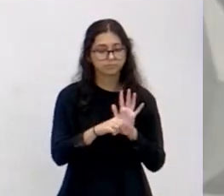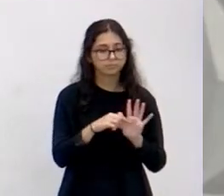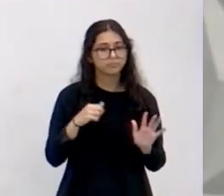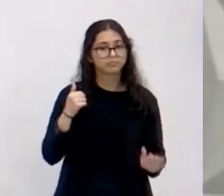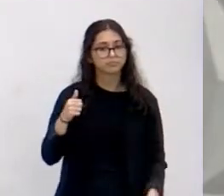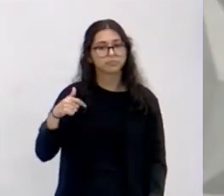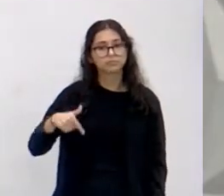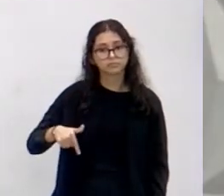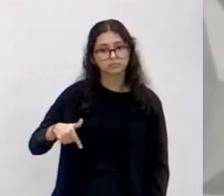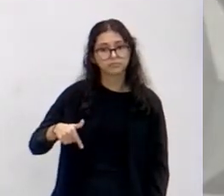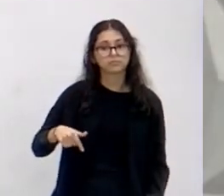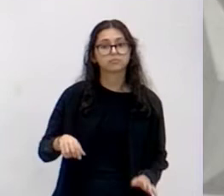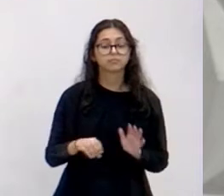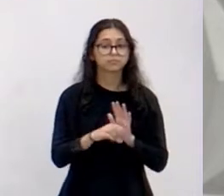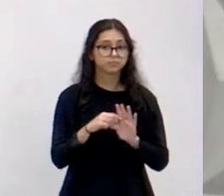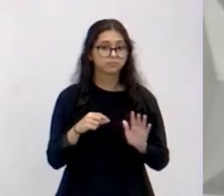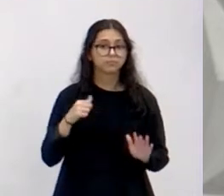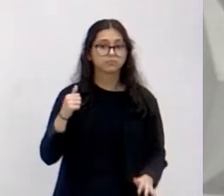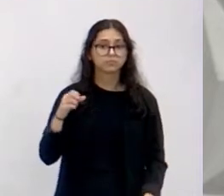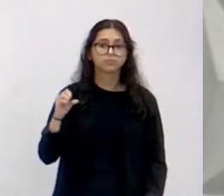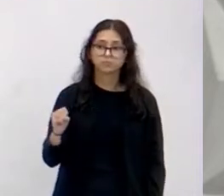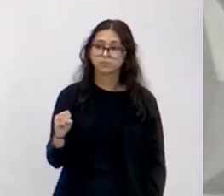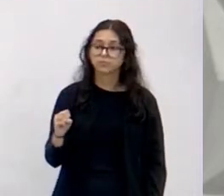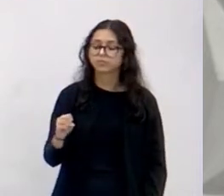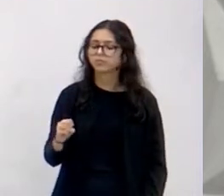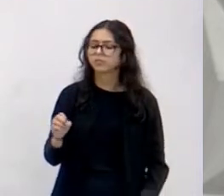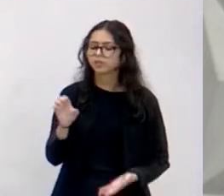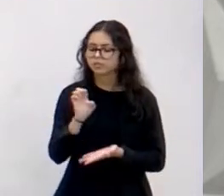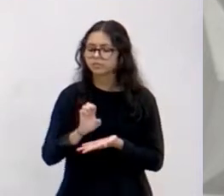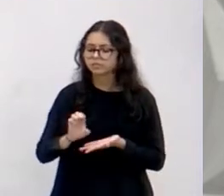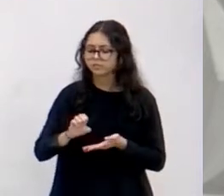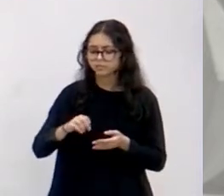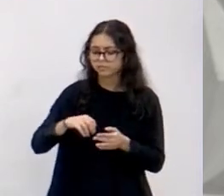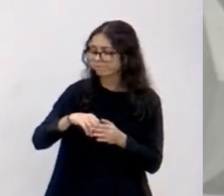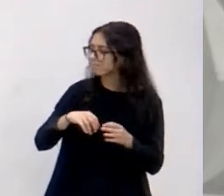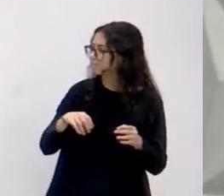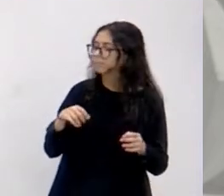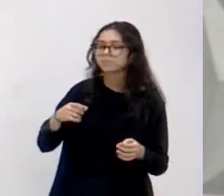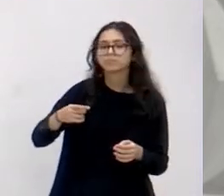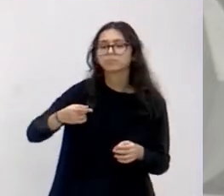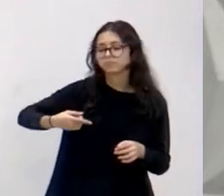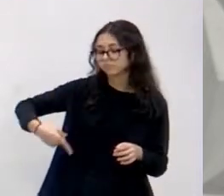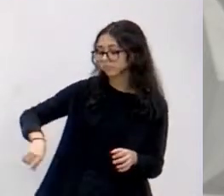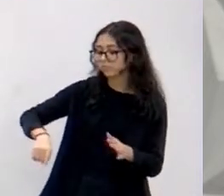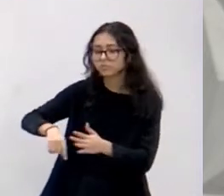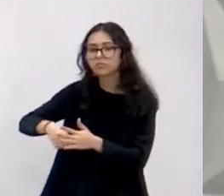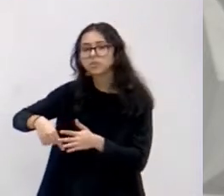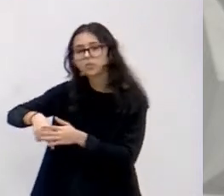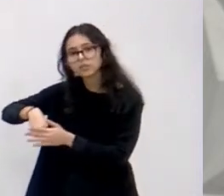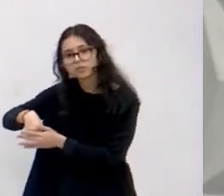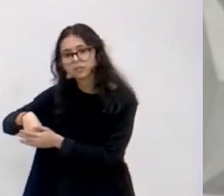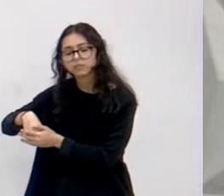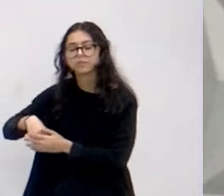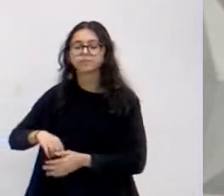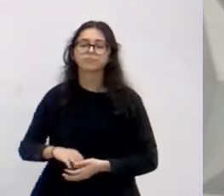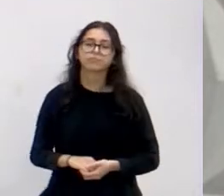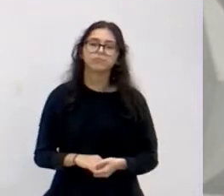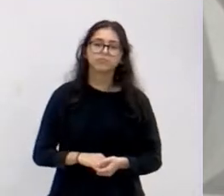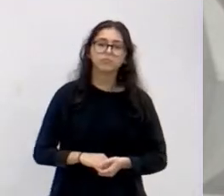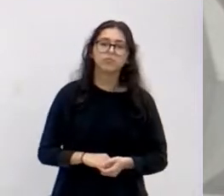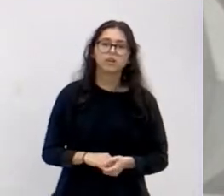é um eles que está fugindo de acaba é uma linha que está se escondendo é o Elias que foi lá para o Ribeiro de querite e